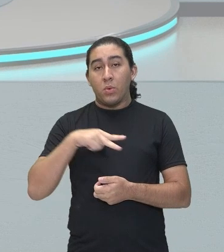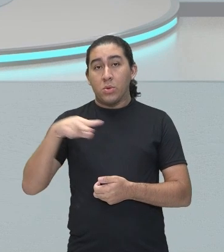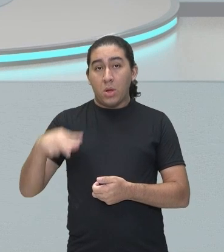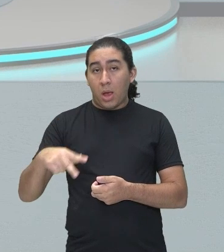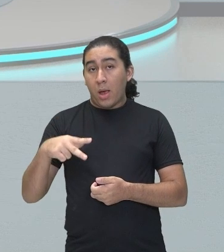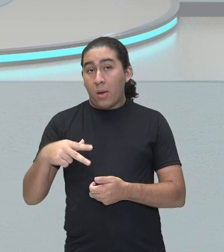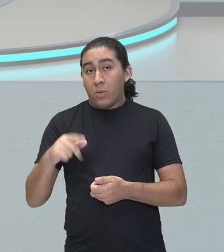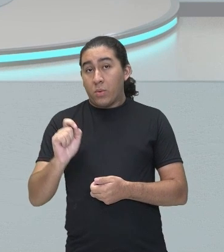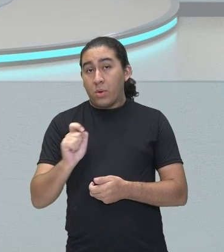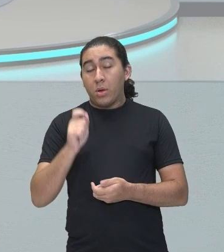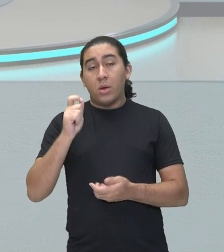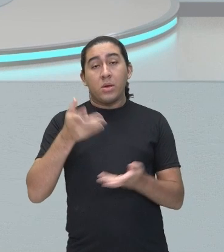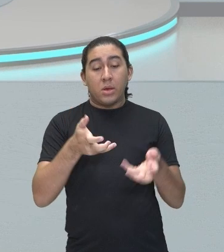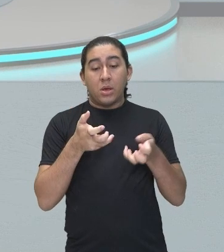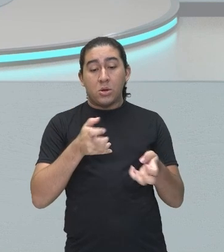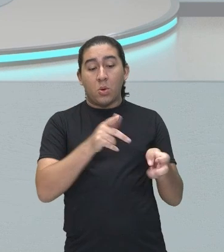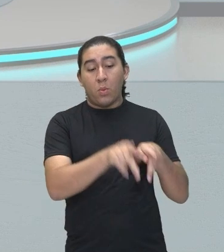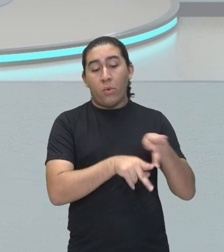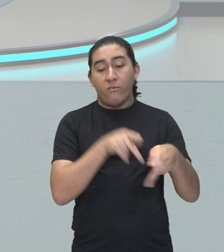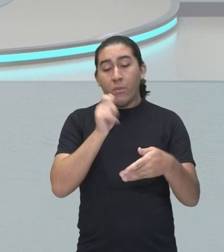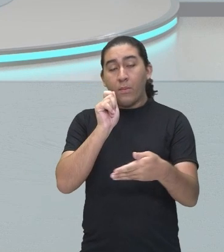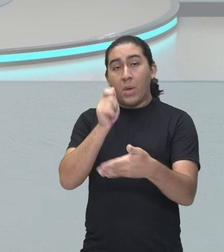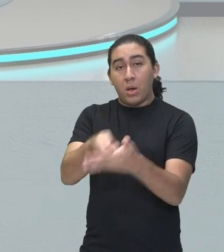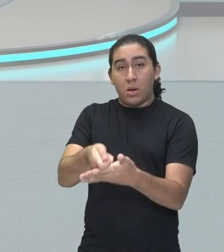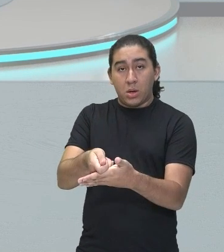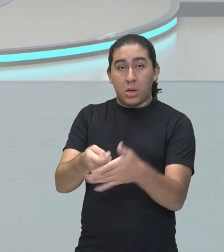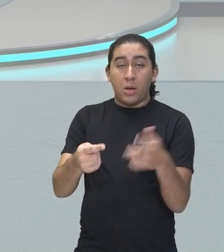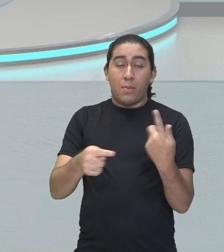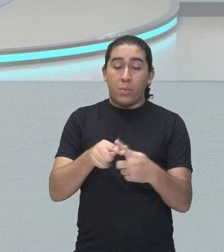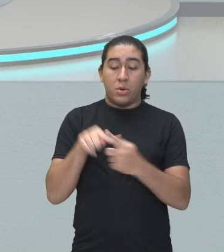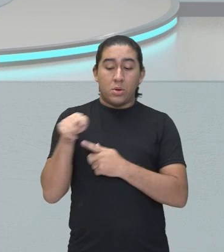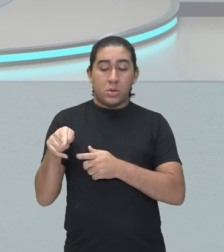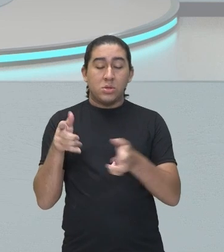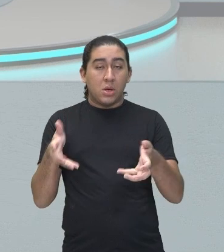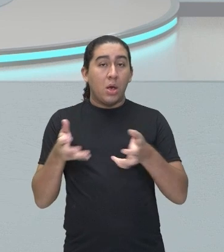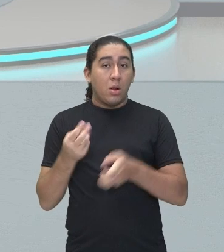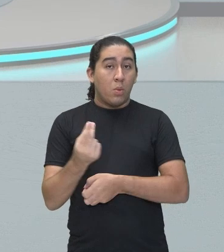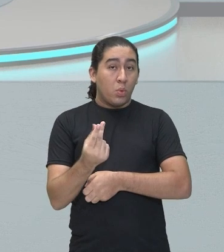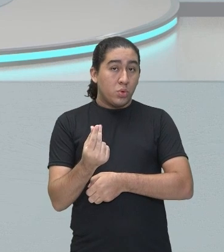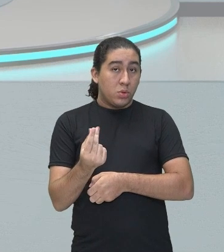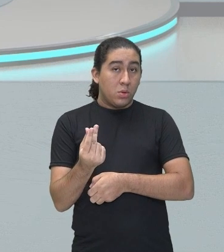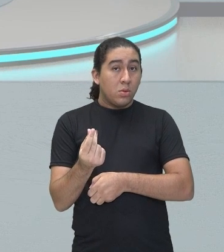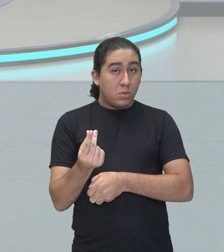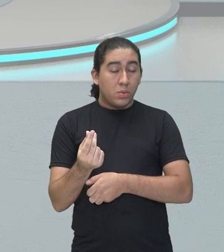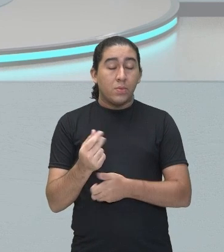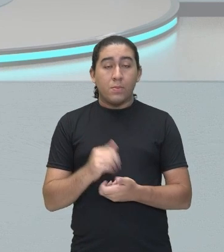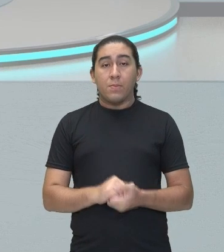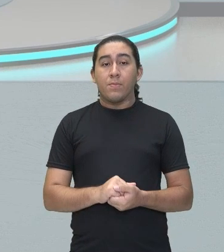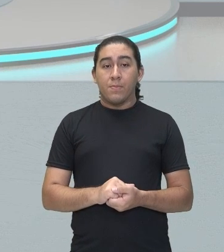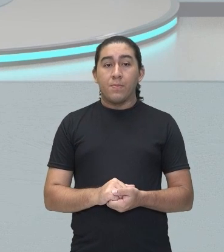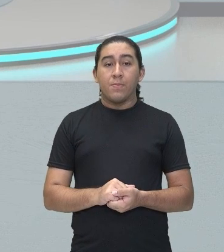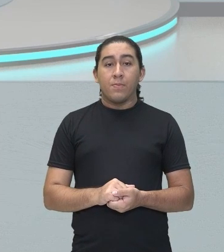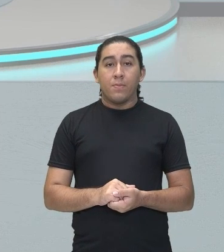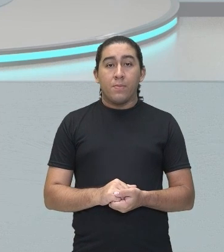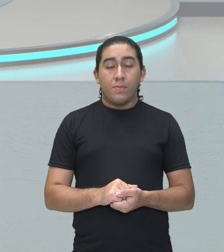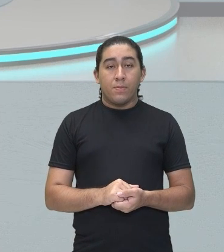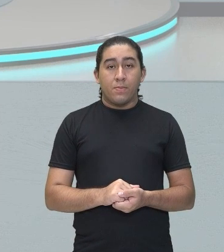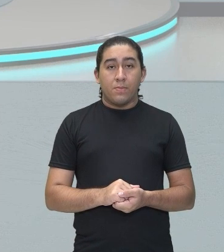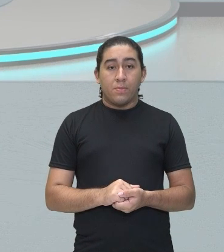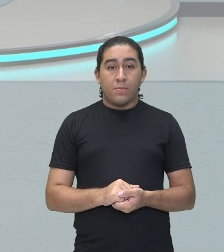vamos cobrar de toda a população, porque eu quero essa quantia de ouro em Portugal.